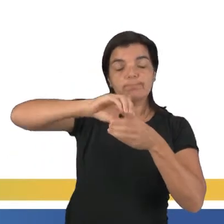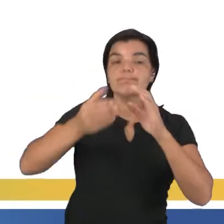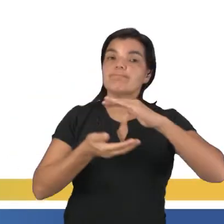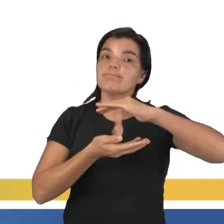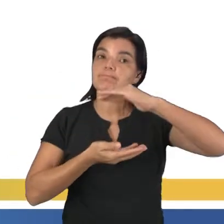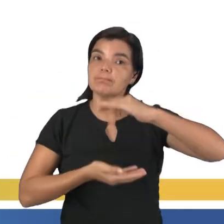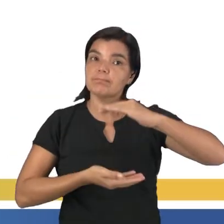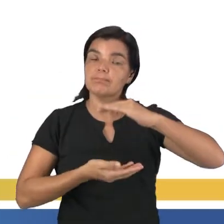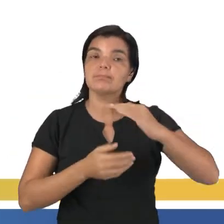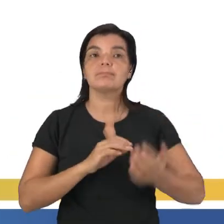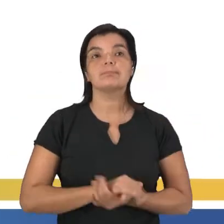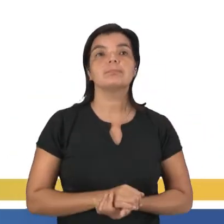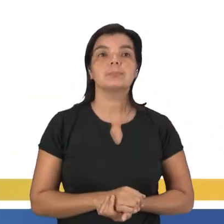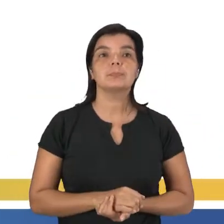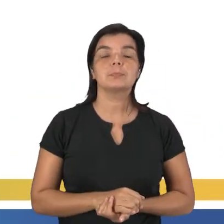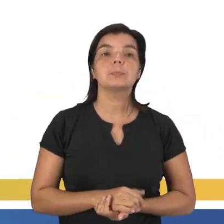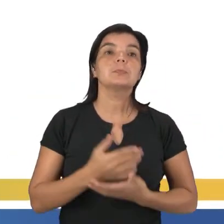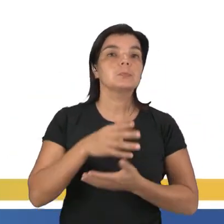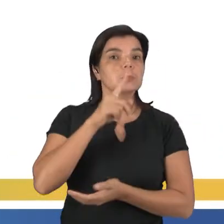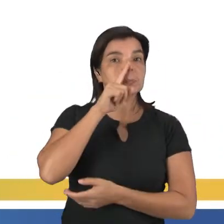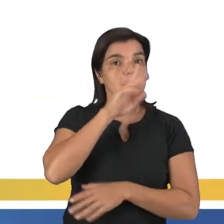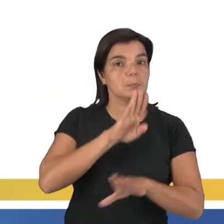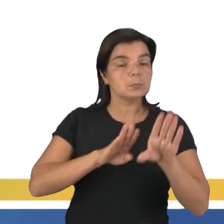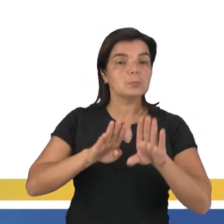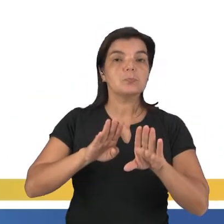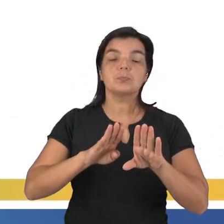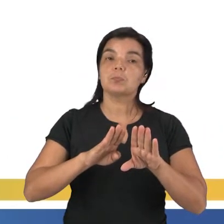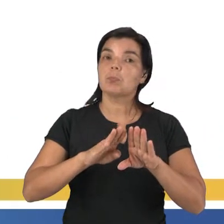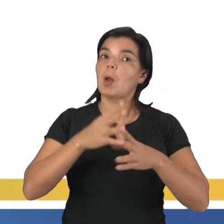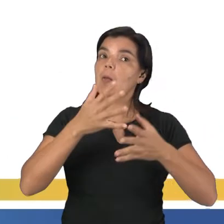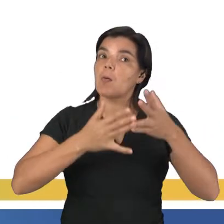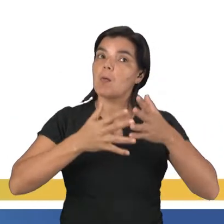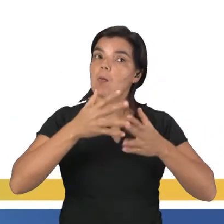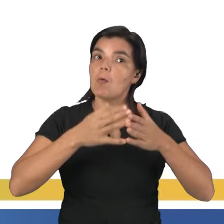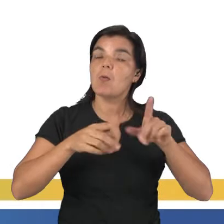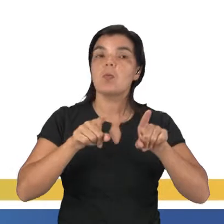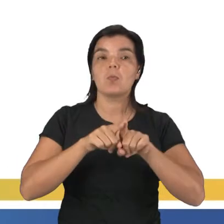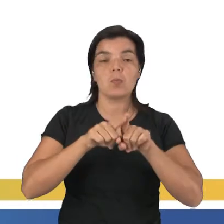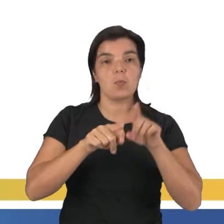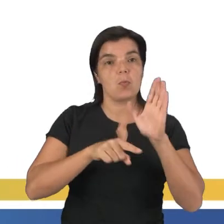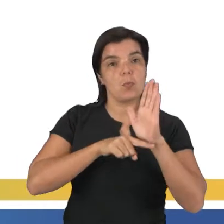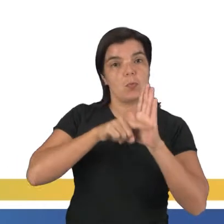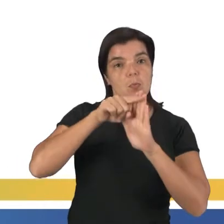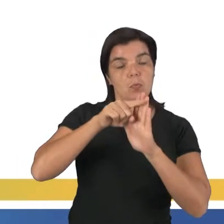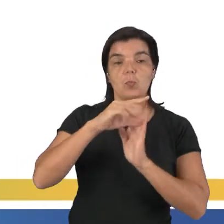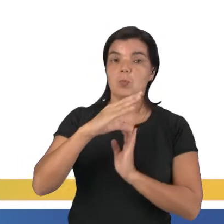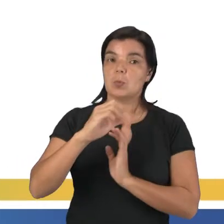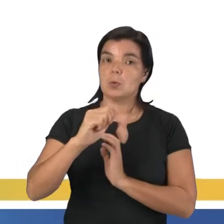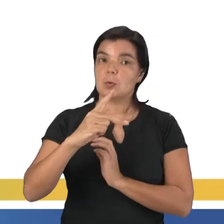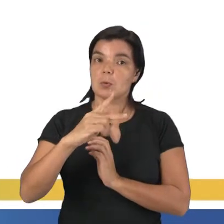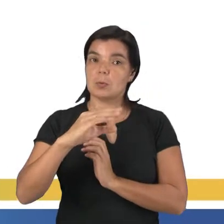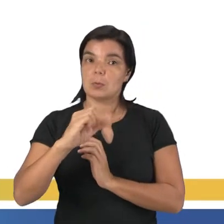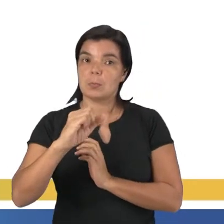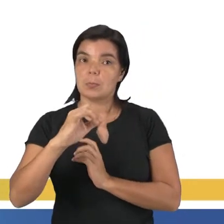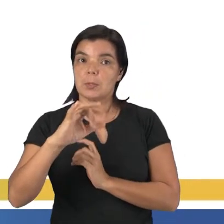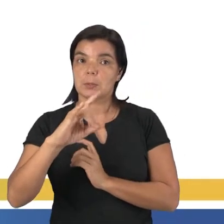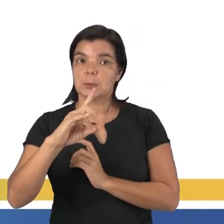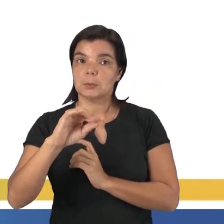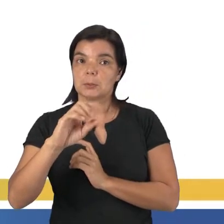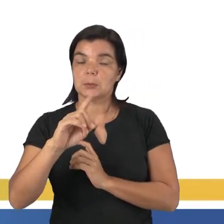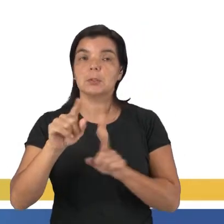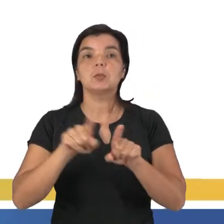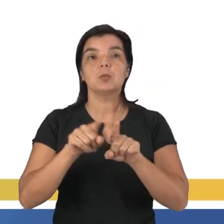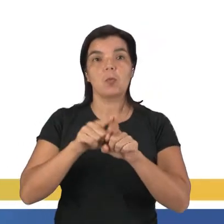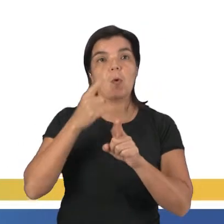certo recipiente. Então, cuidado para não confundir volume e capacidade. Perceba que geralmente o litro